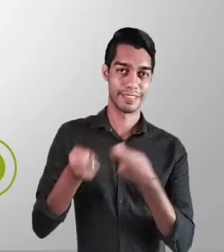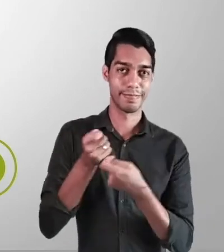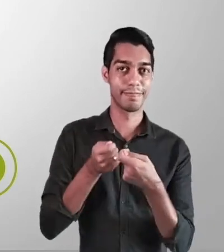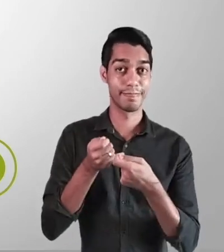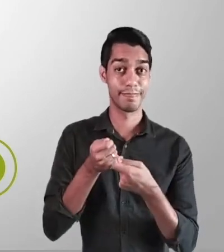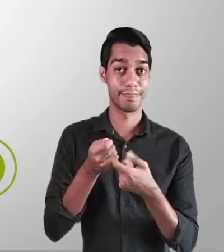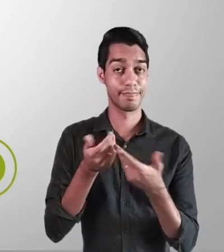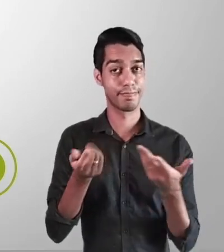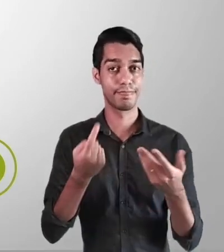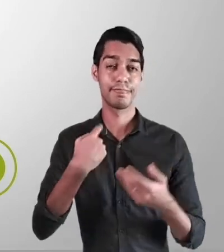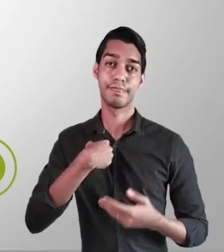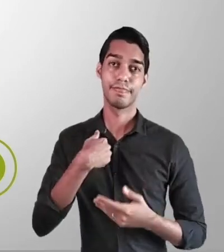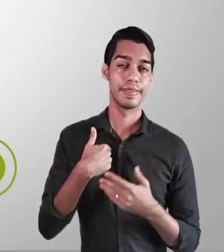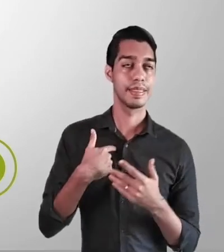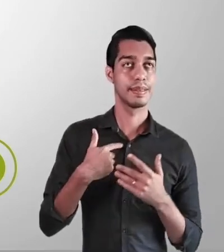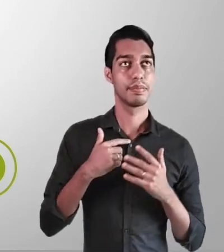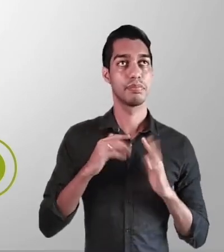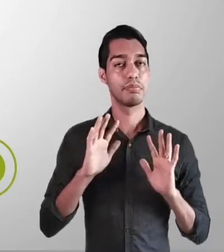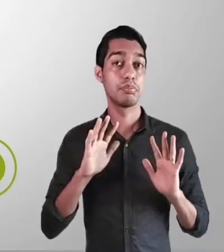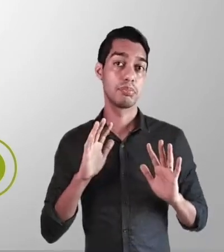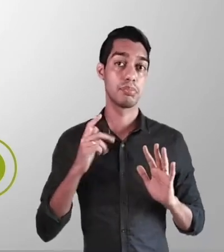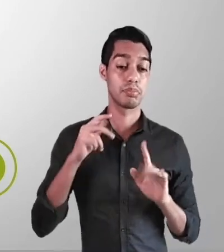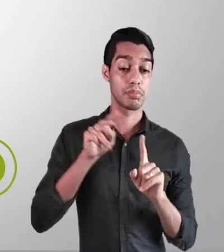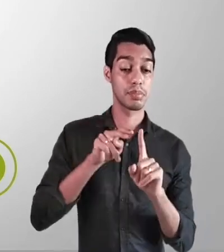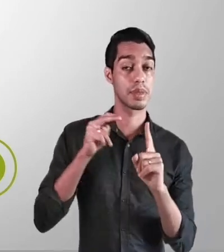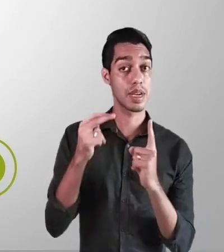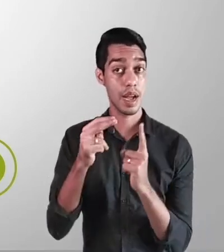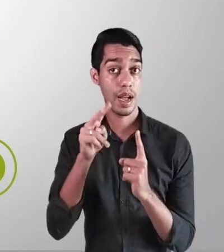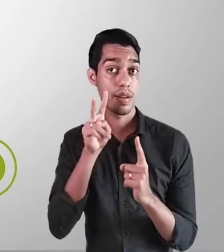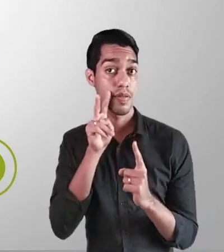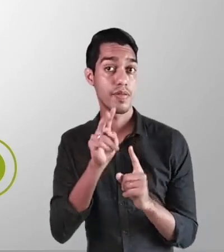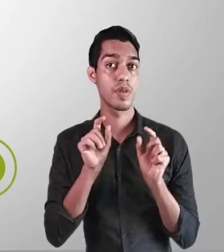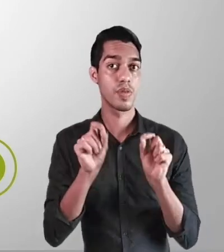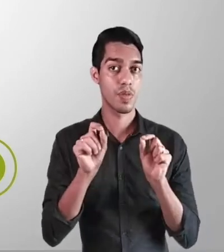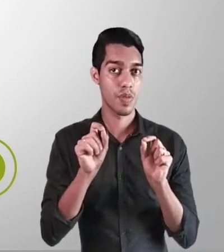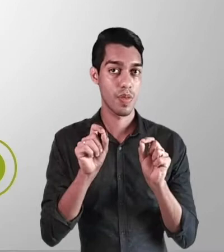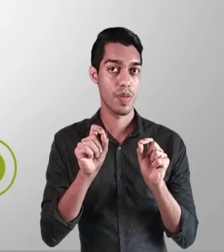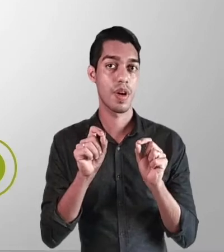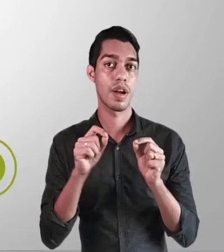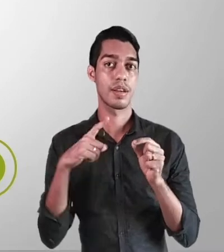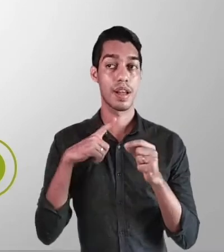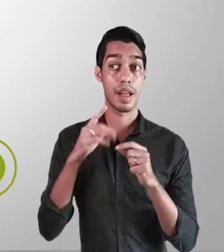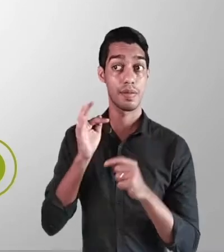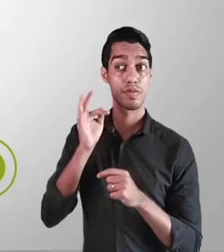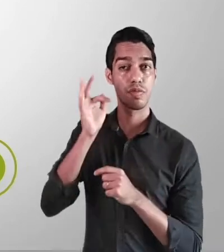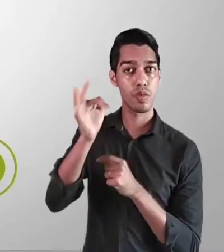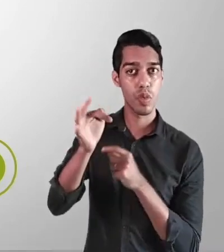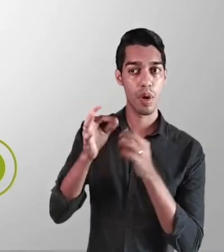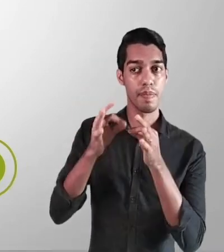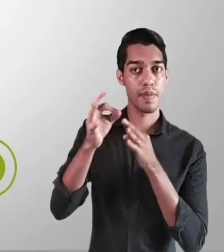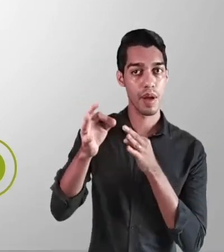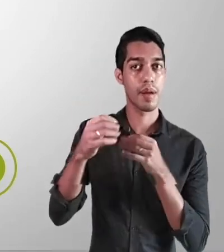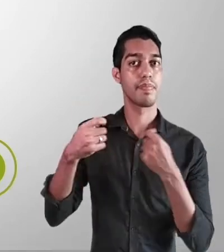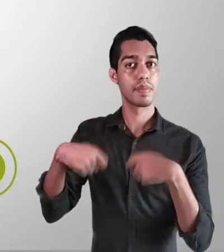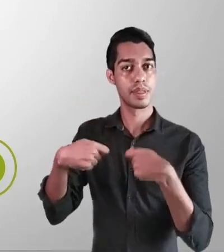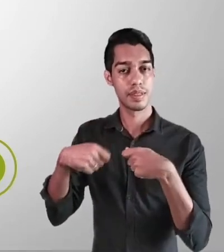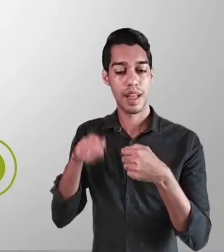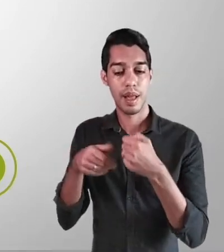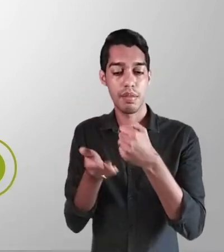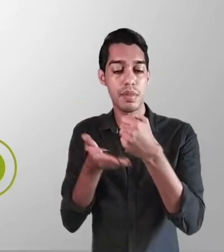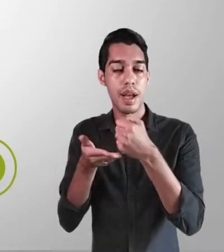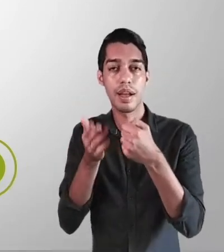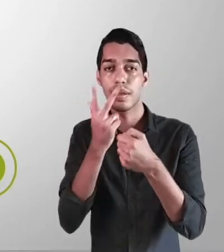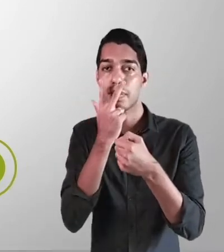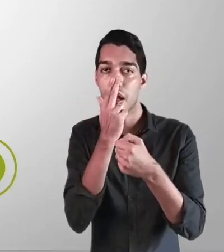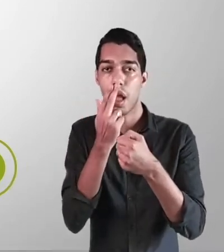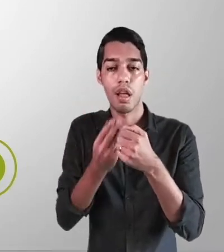Então, de uma forma geral, eu vejo que esse trabalho a longo prazo para formar as bases é extremamente relevante.